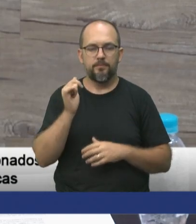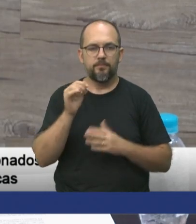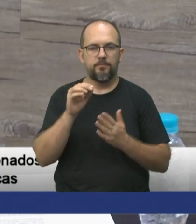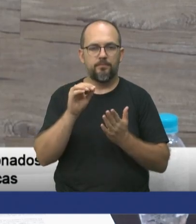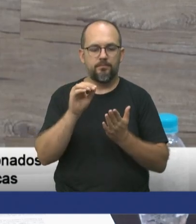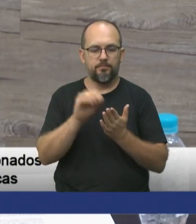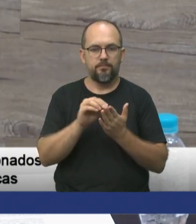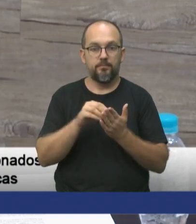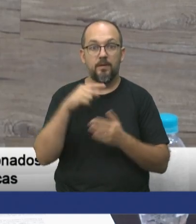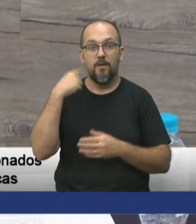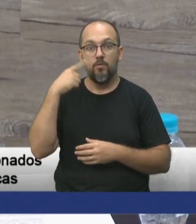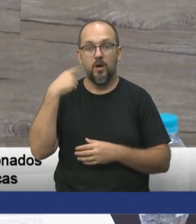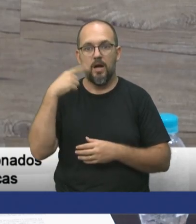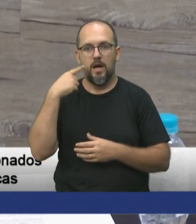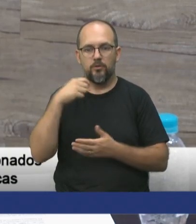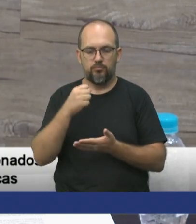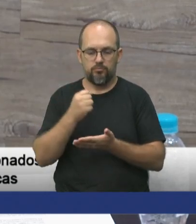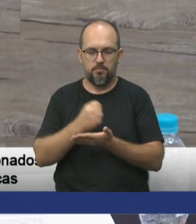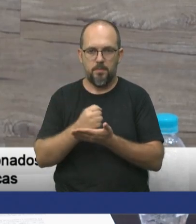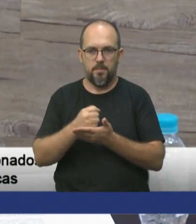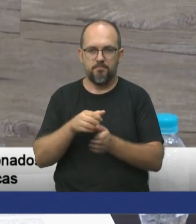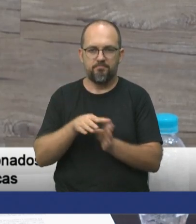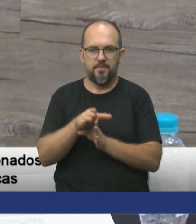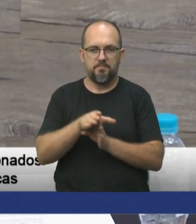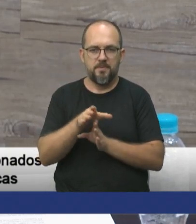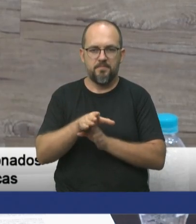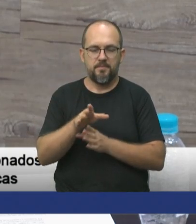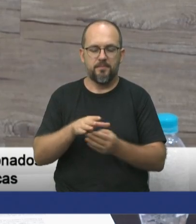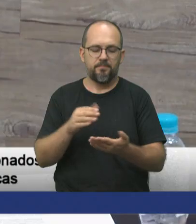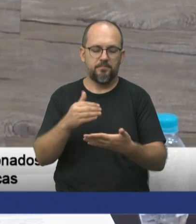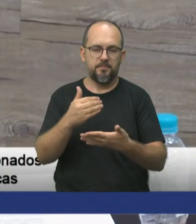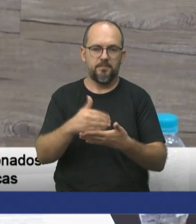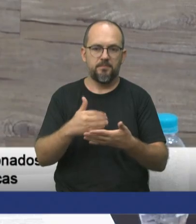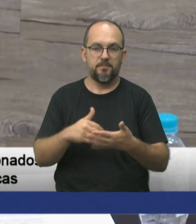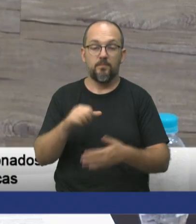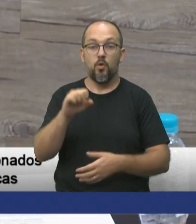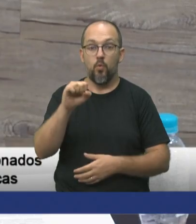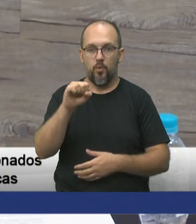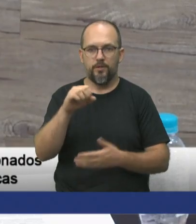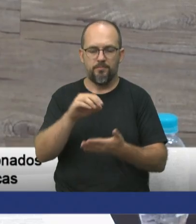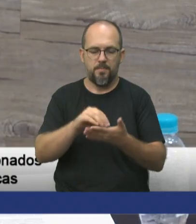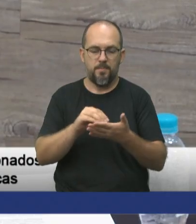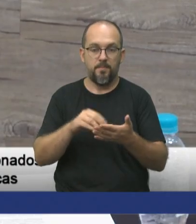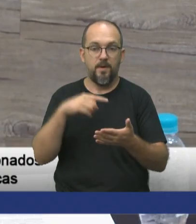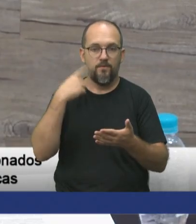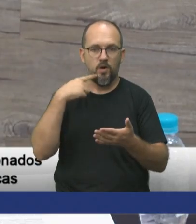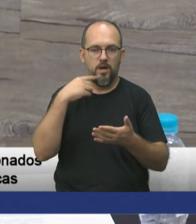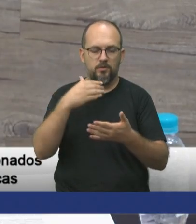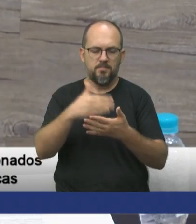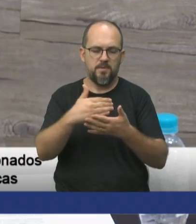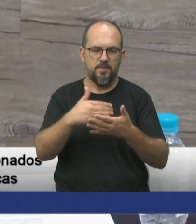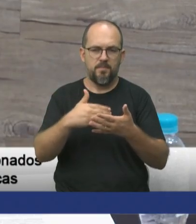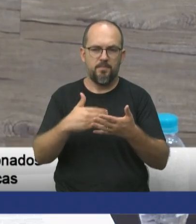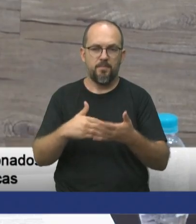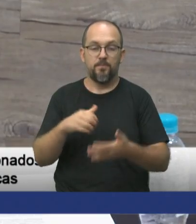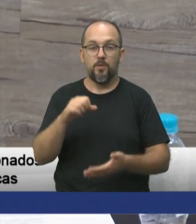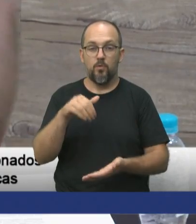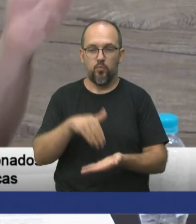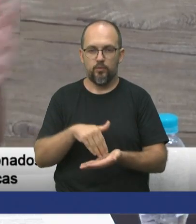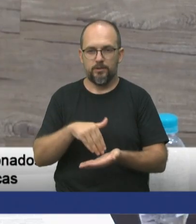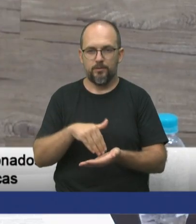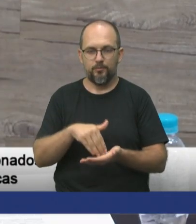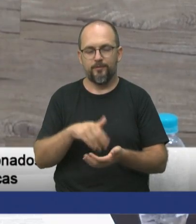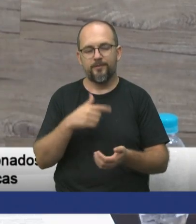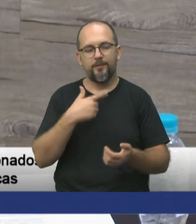por advogados, e dentre os 8 itens que o advogado arrola, o último que eu estava conversando até com